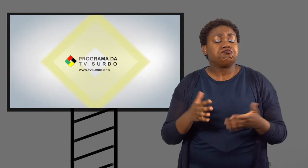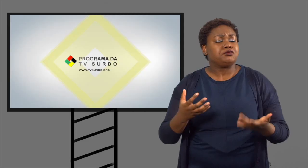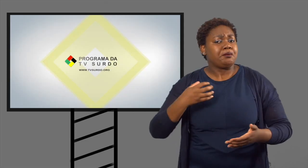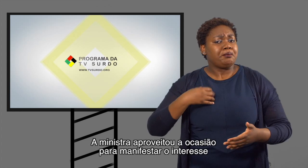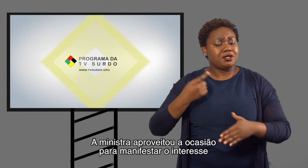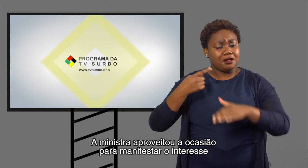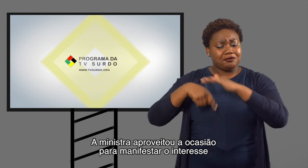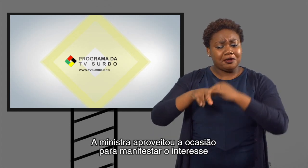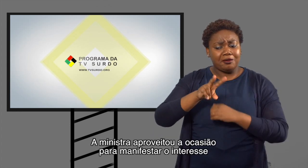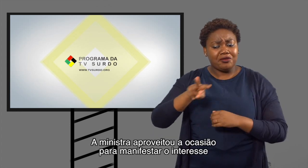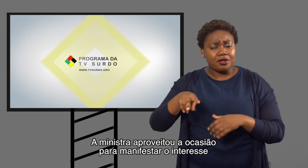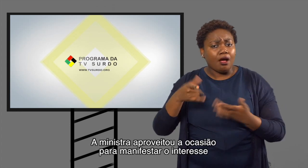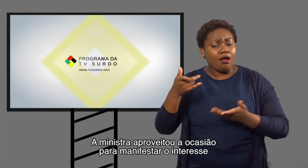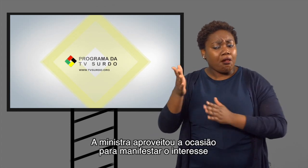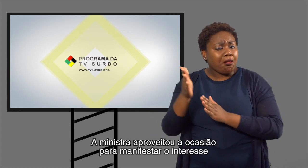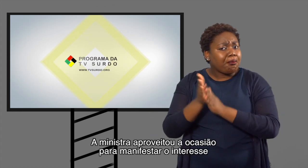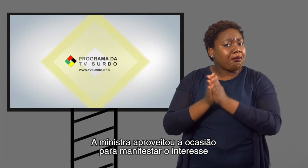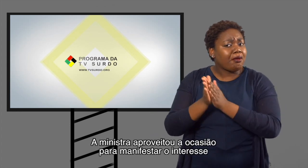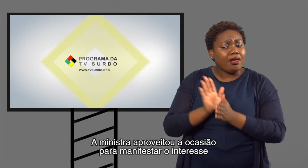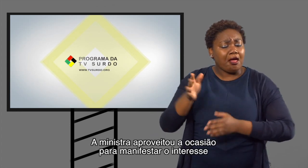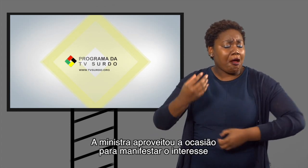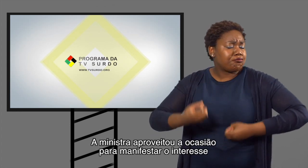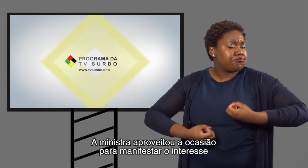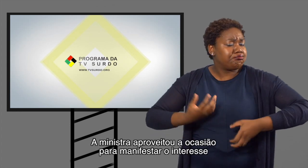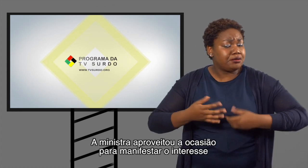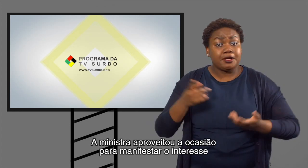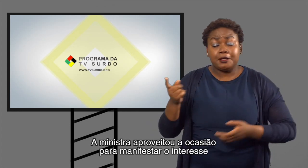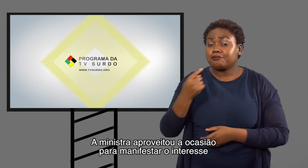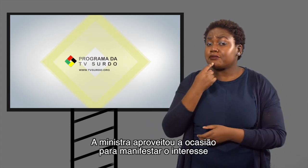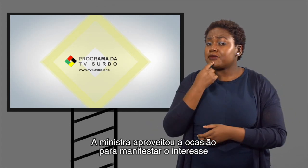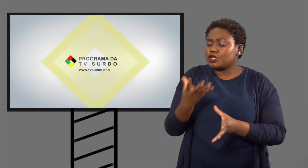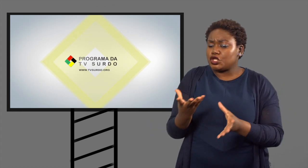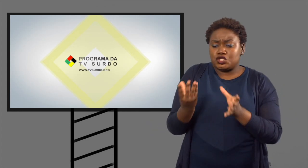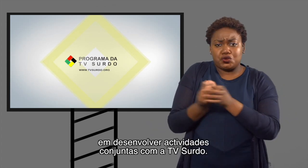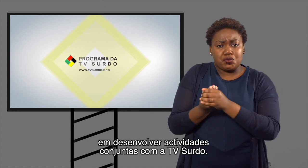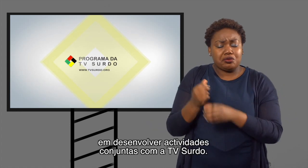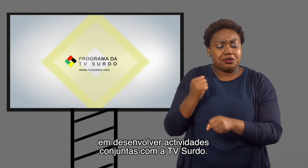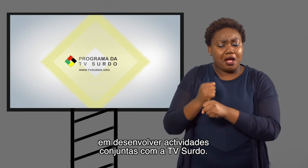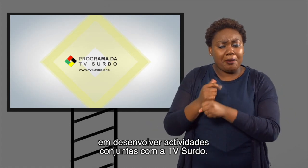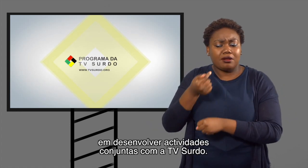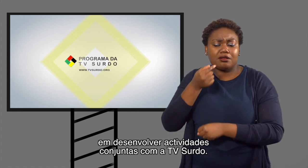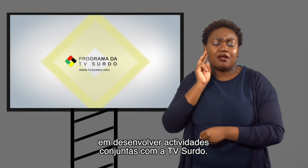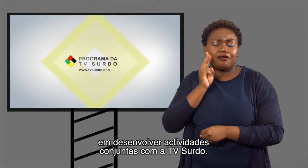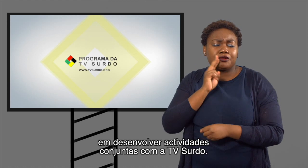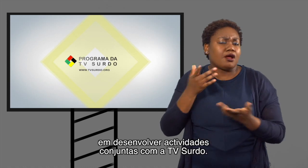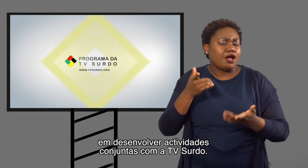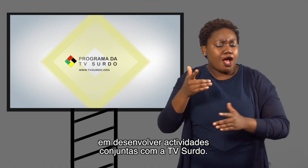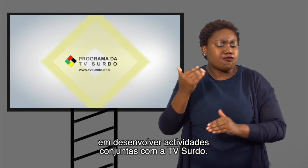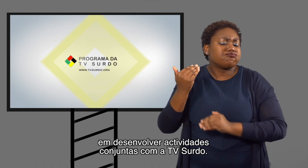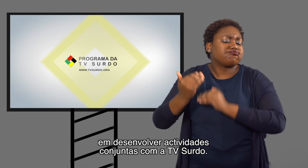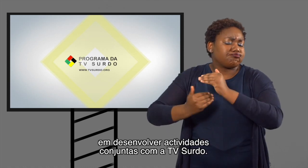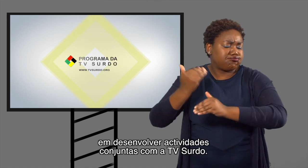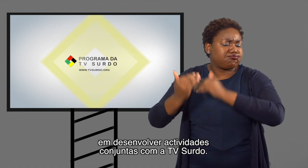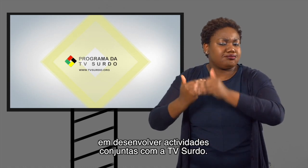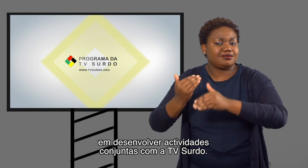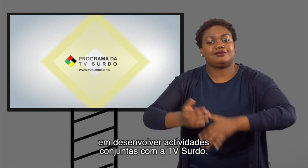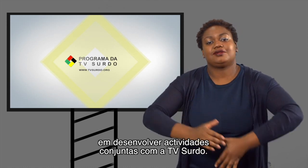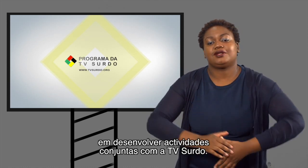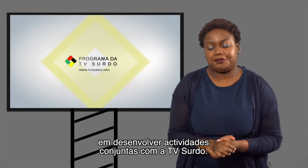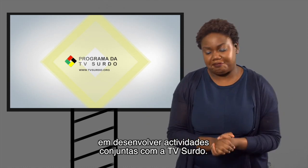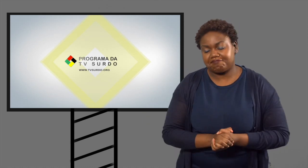A ministra aproveitou a ocasião para manifestar o interesse em desenvolver atividades conjuntas